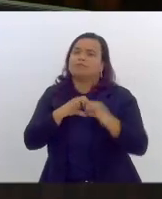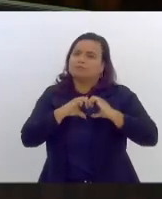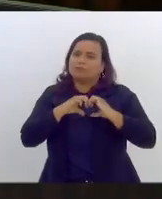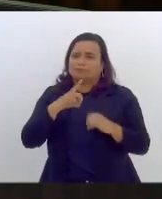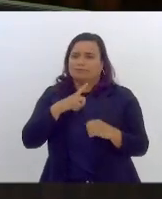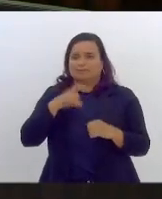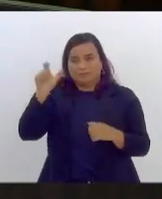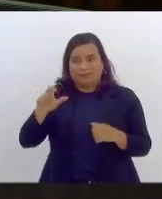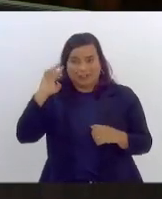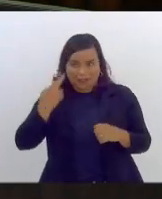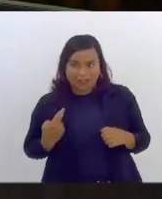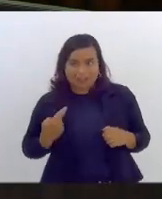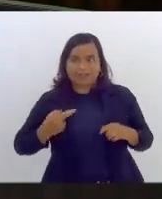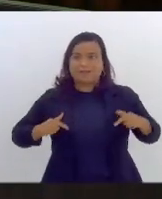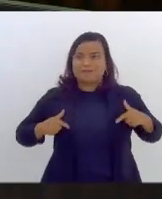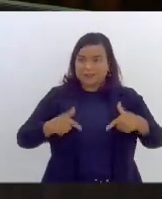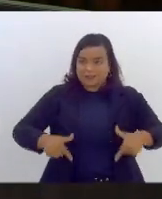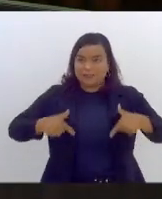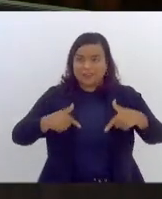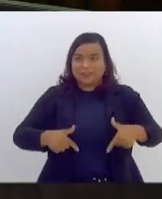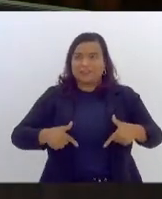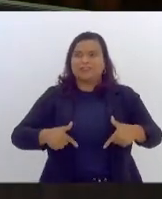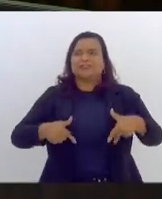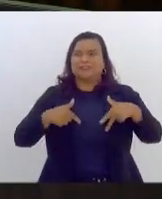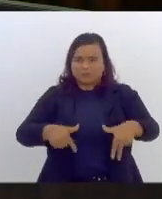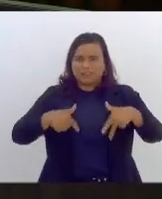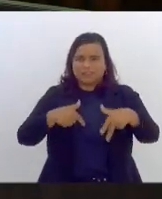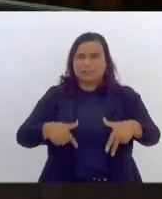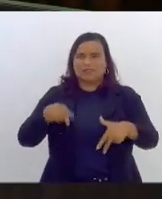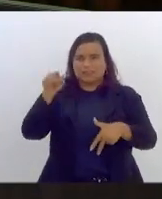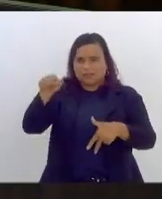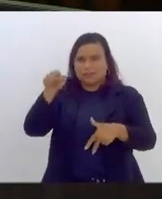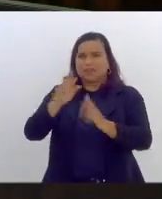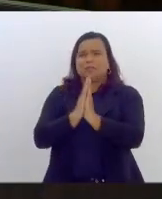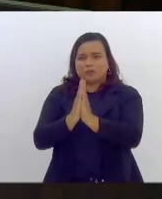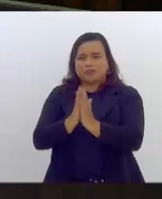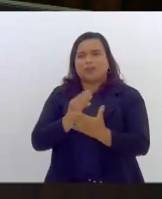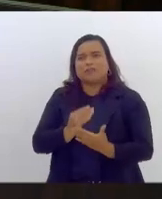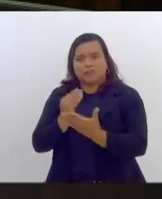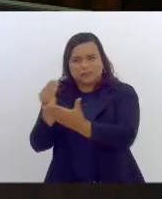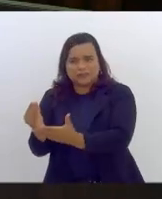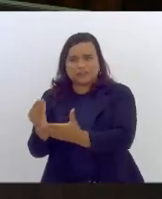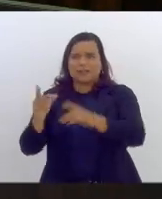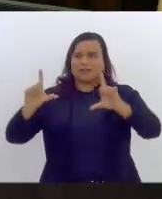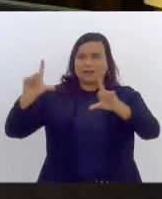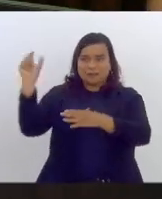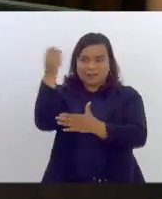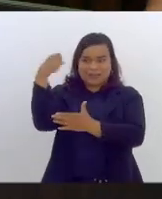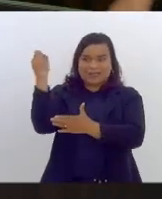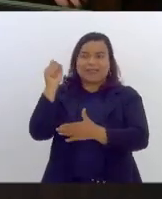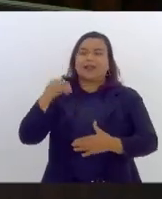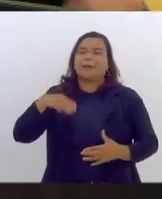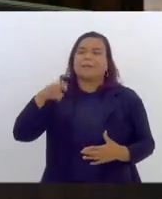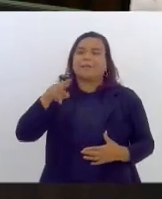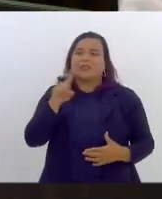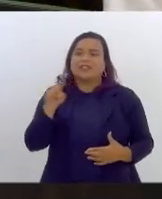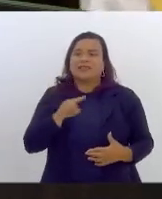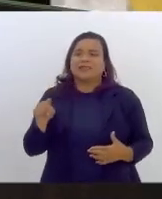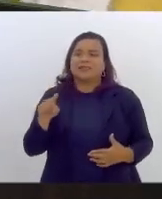entregar essa bandeira para o Muniz, porque ele é um homem que precisa ter o MNU bem perto dele.